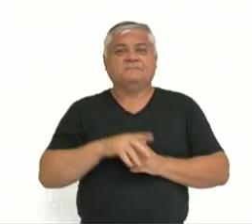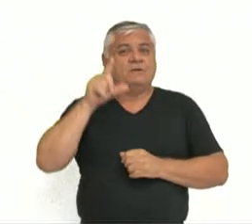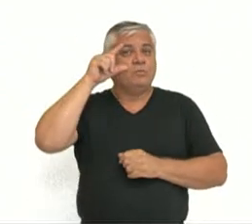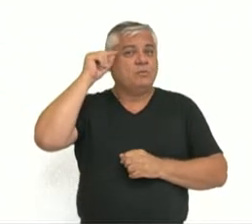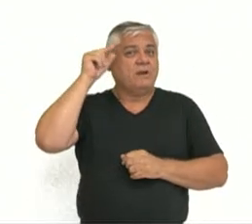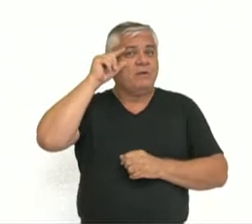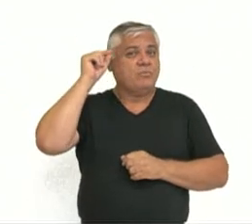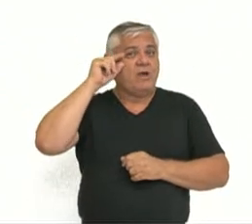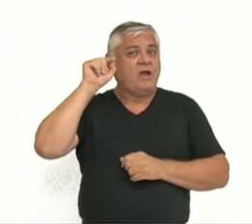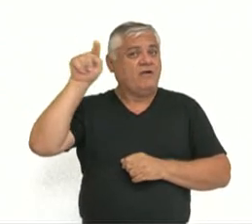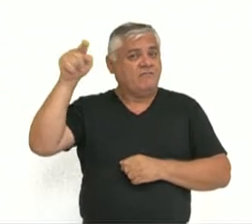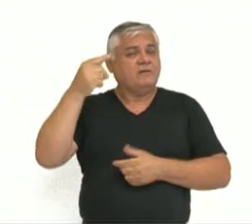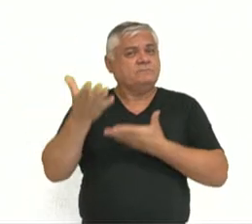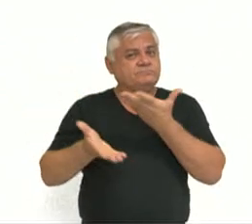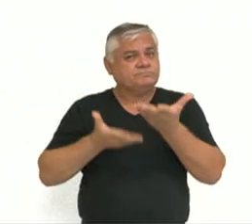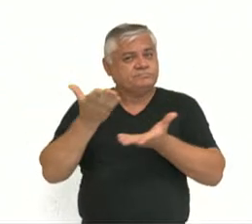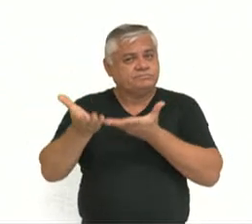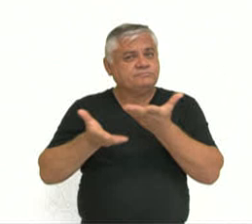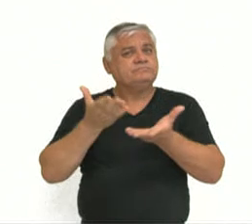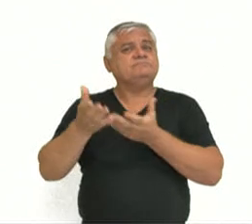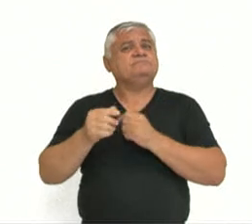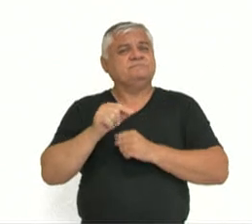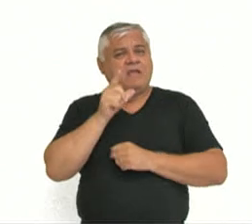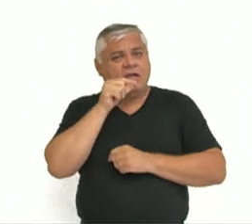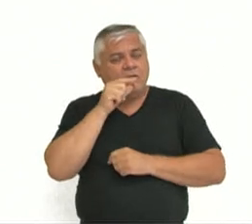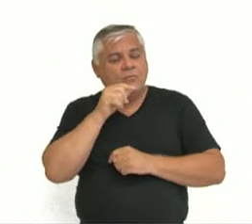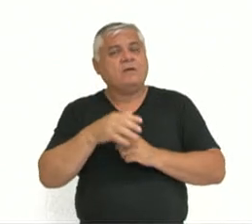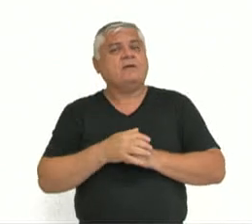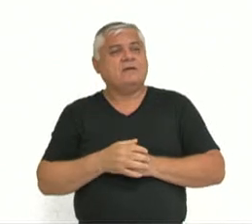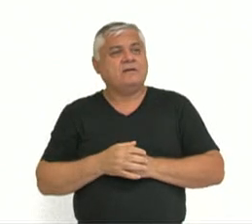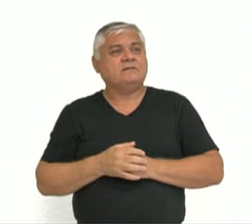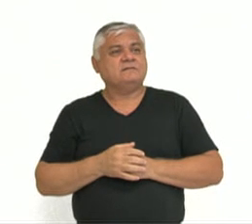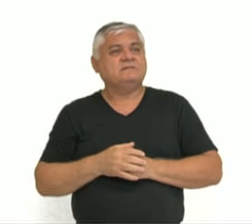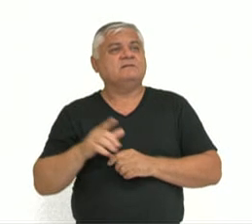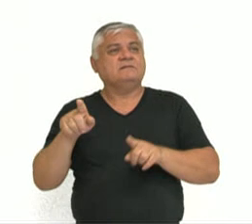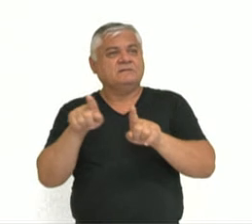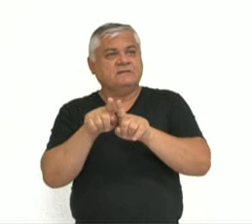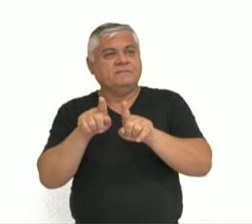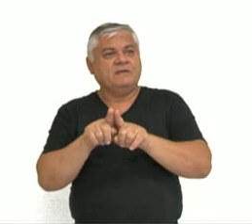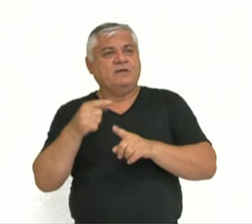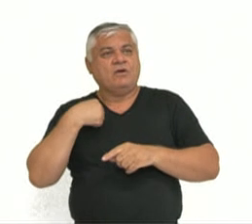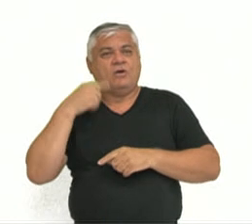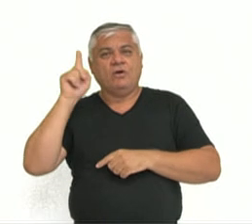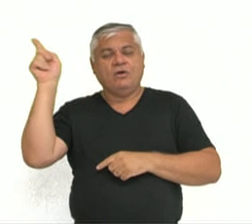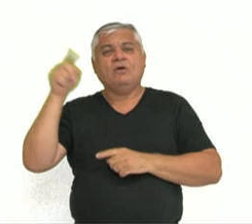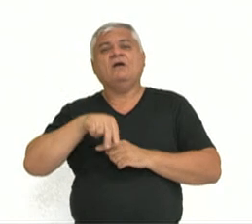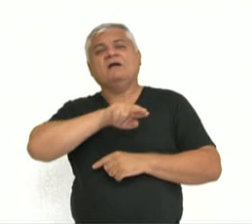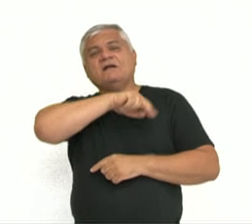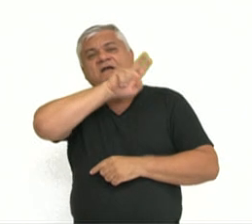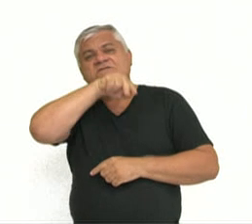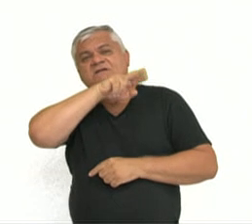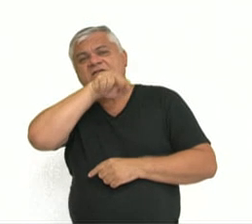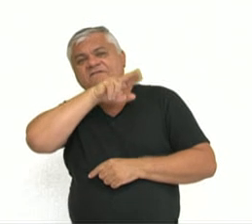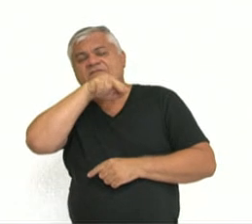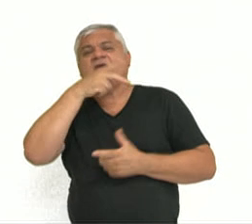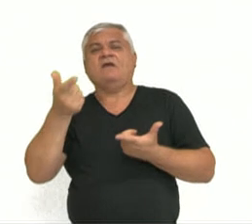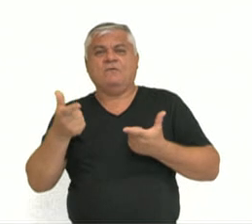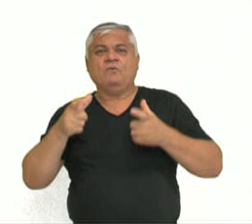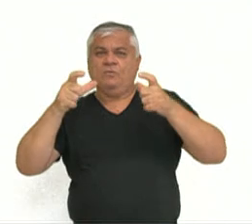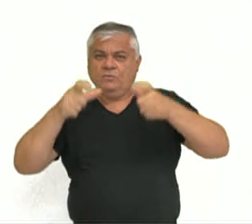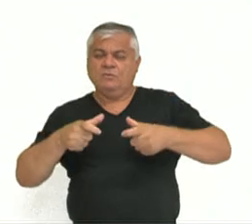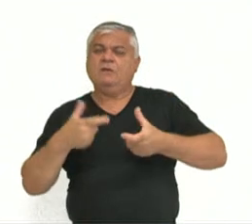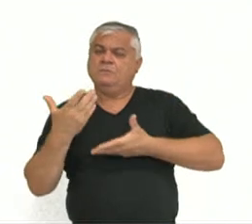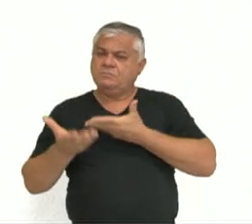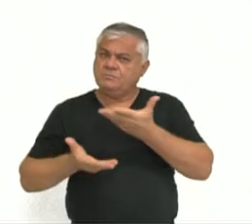estação de tratamento de água de Guarapuava né aqui desse outro lado nós temos a estação de tratamento